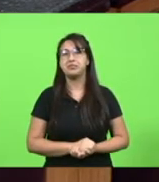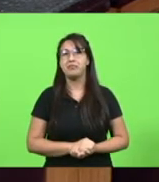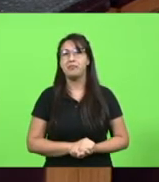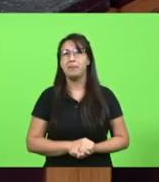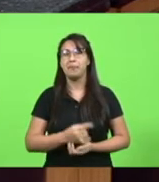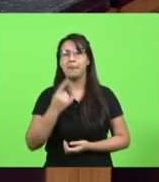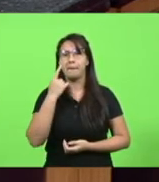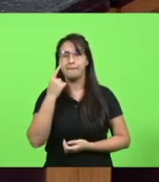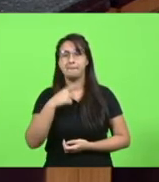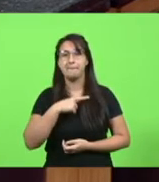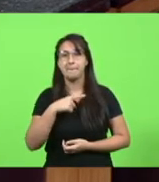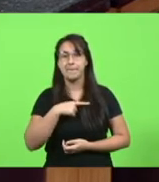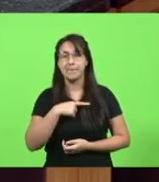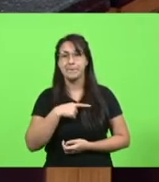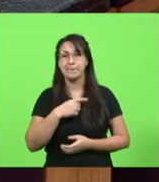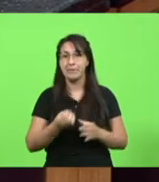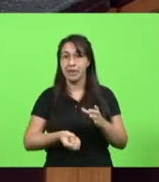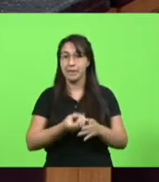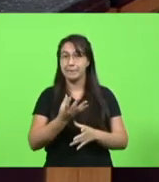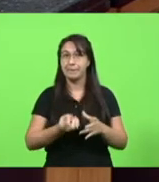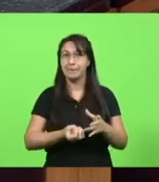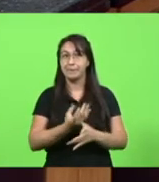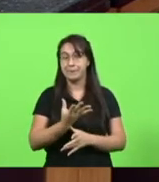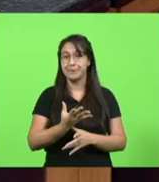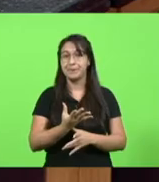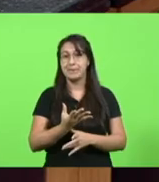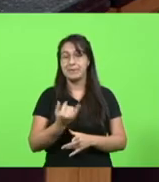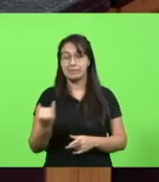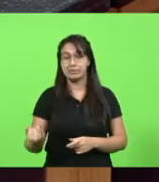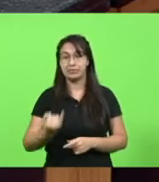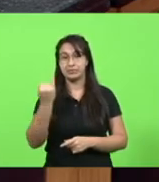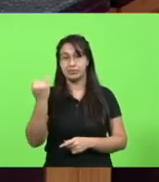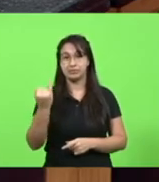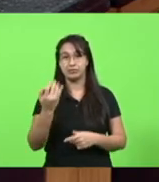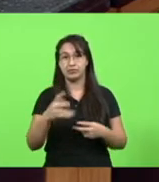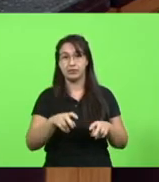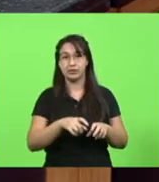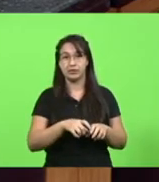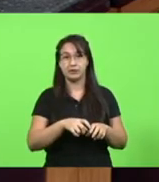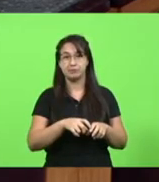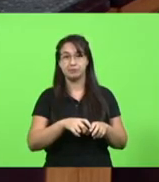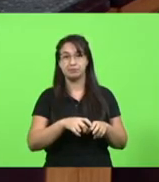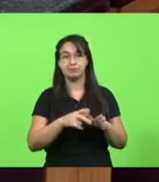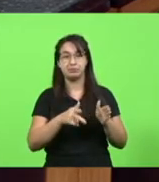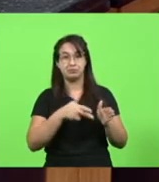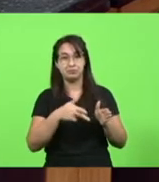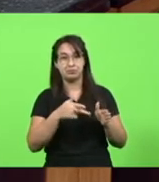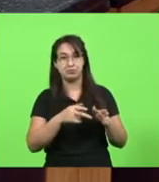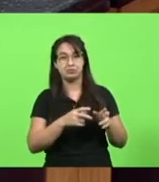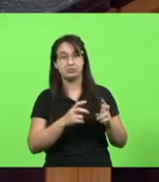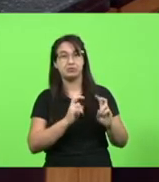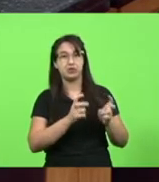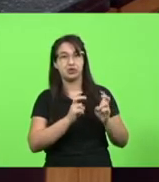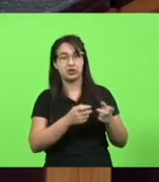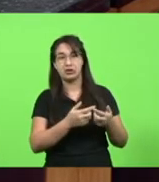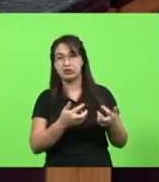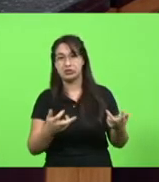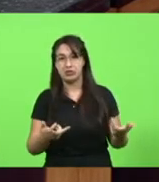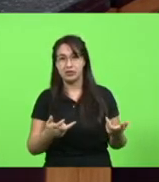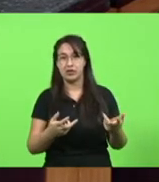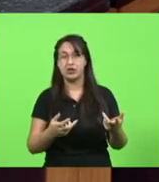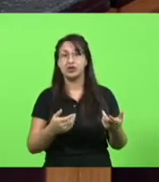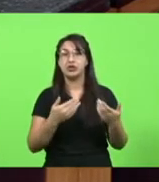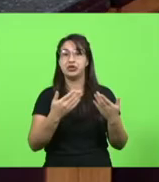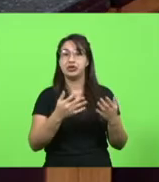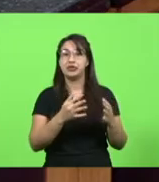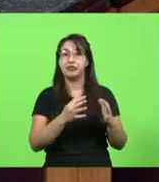temos uma cadeia produtiva, atores importantes como a Ferrovia Tereza Cristina, temos fábricas que produzem cimento a partir